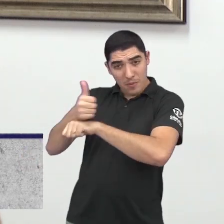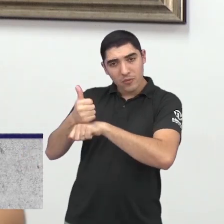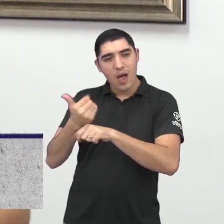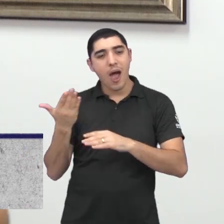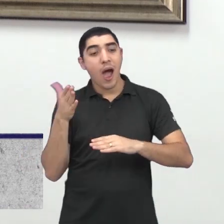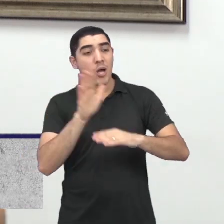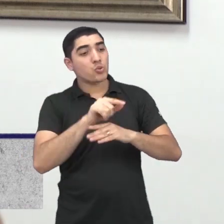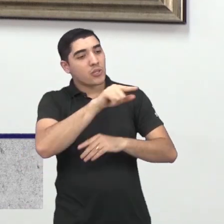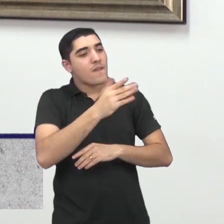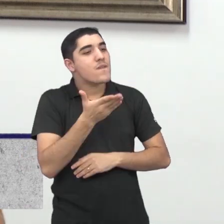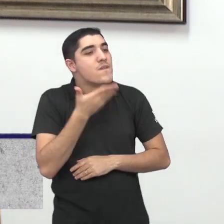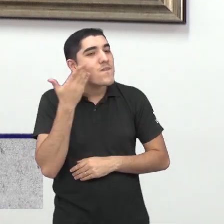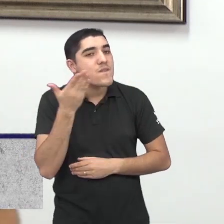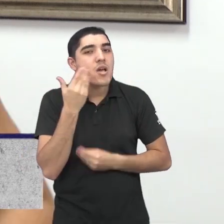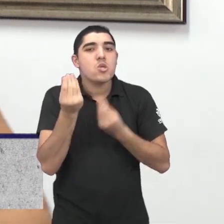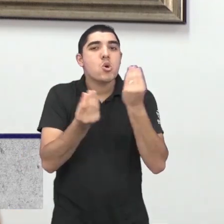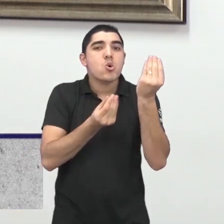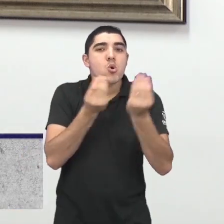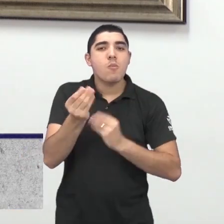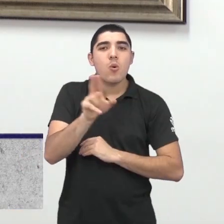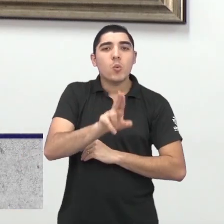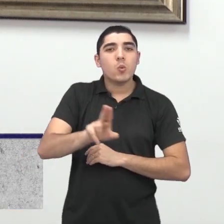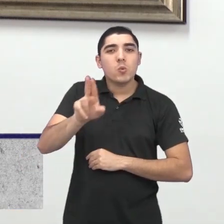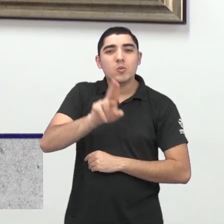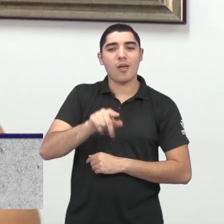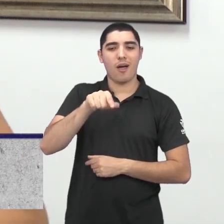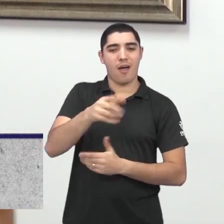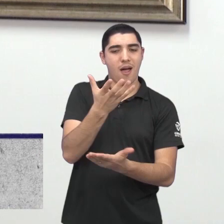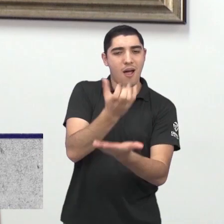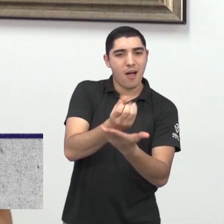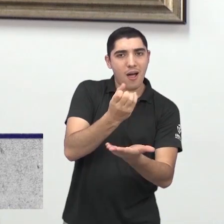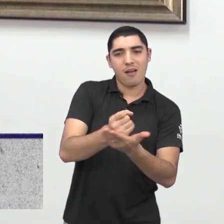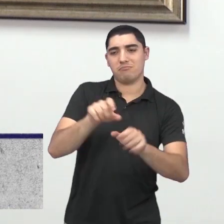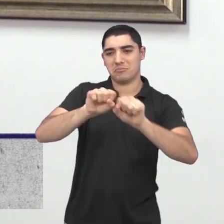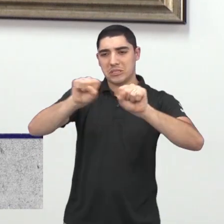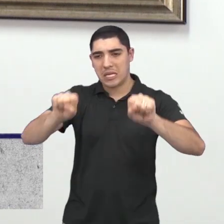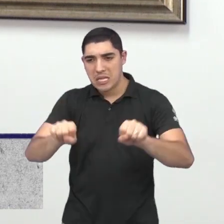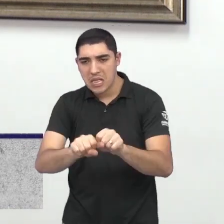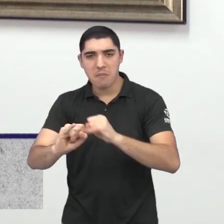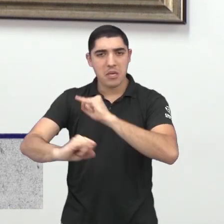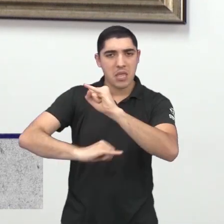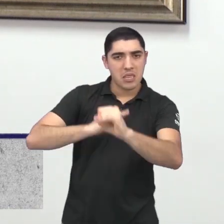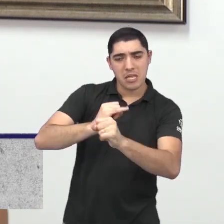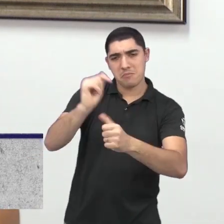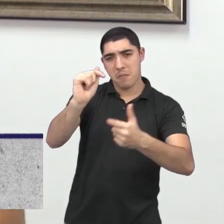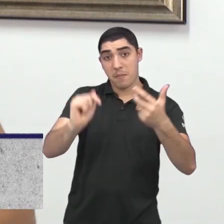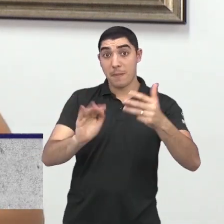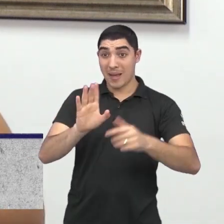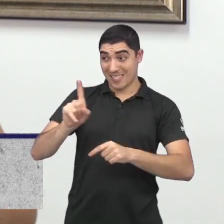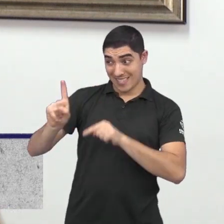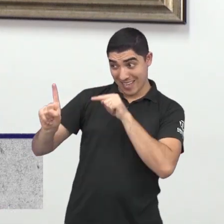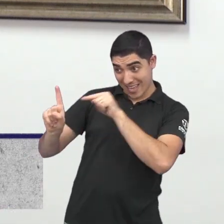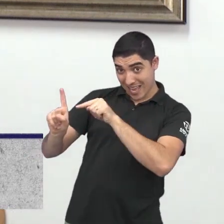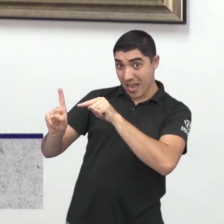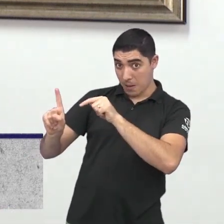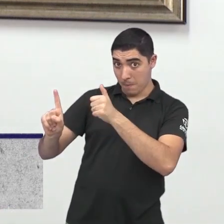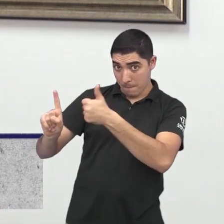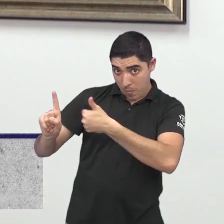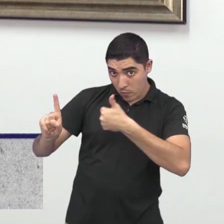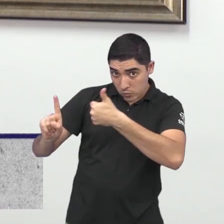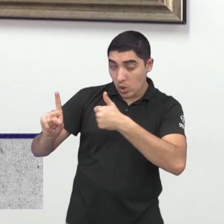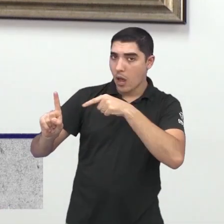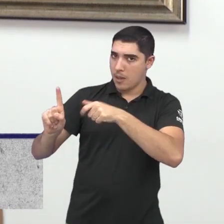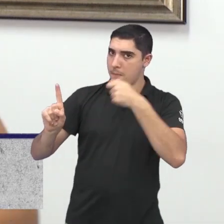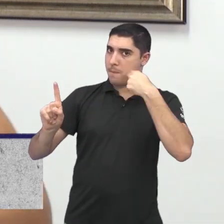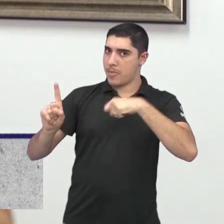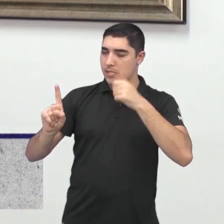cada vez mais digitalizado, né, mais logado, e é importante, gente, que esse profissional ele esteja atento, né,